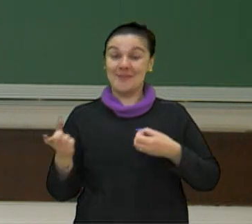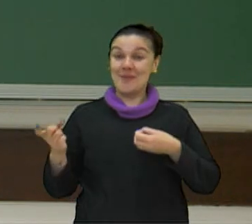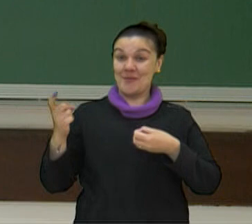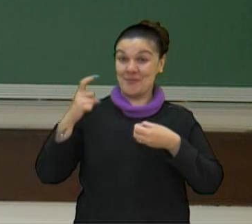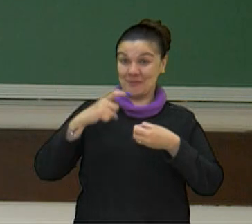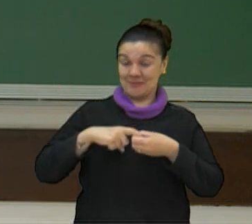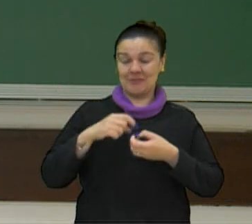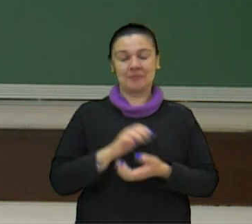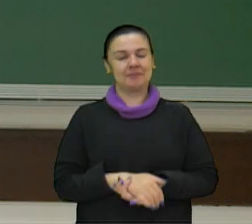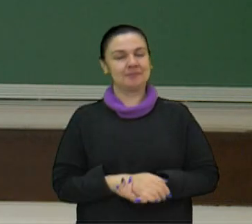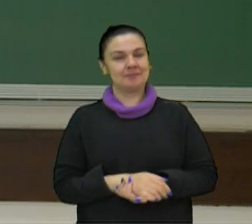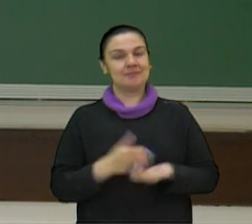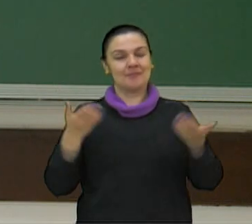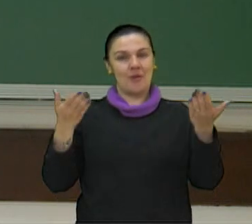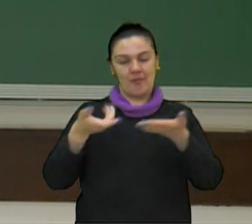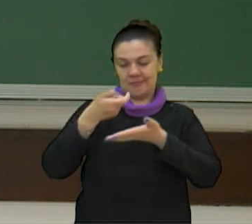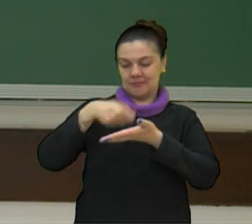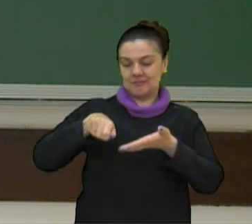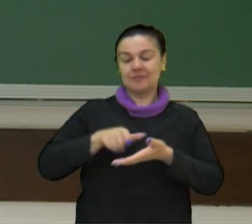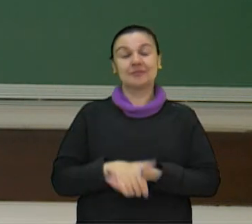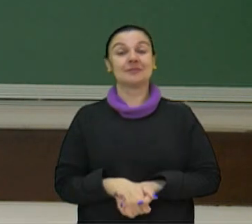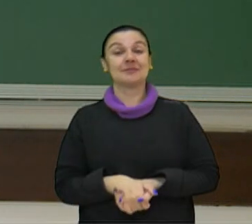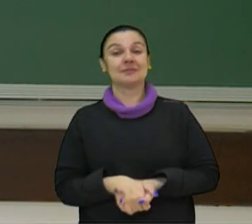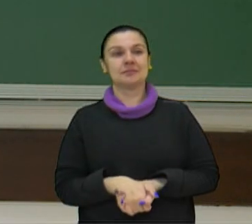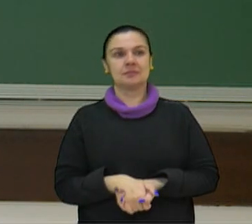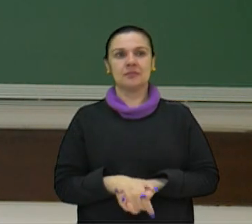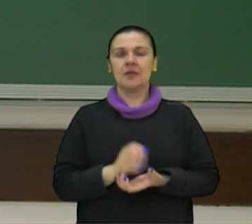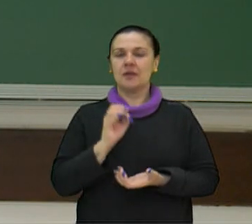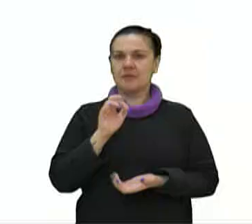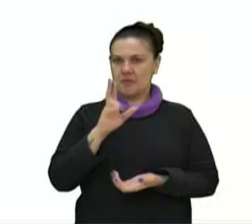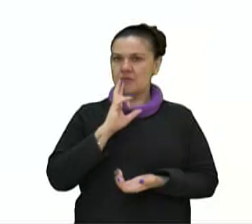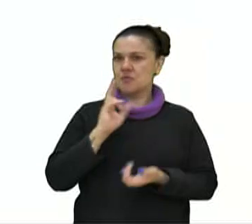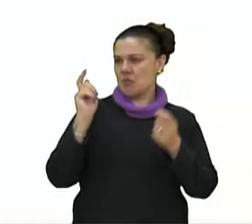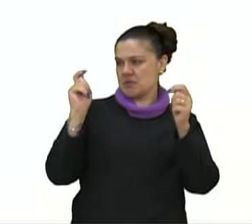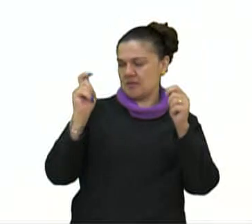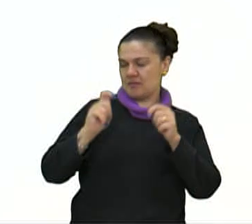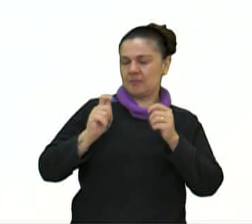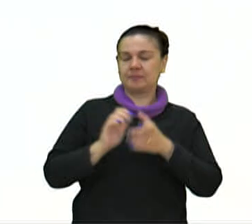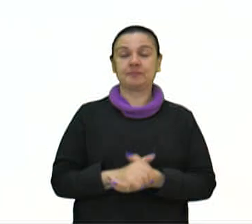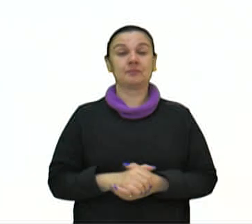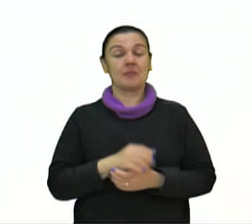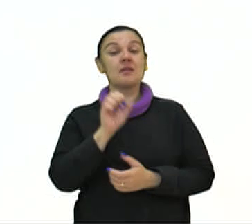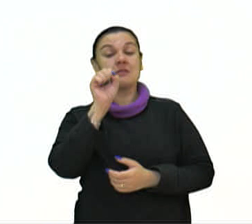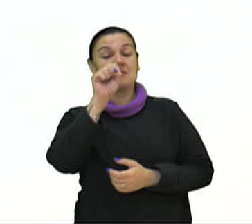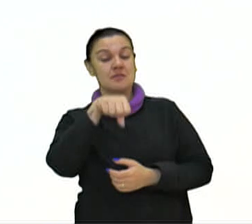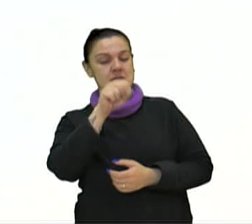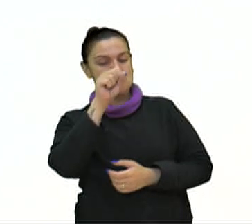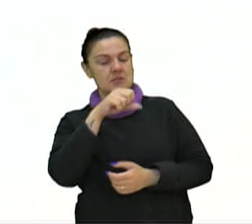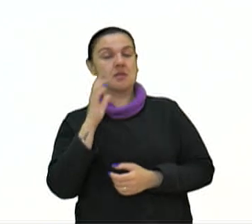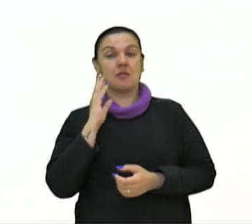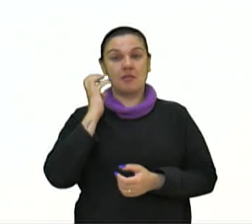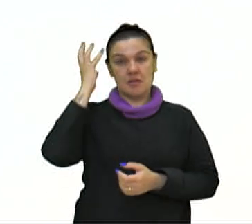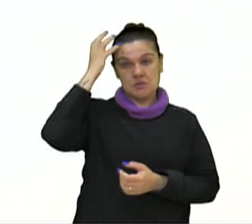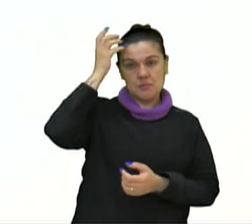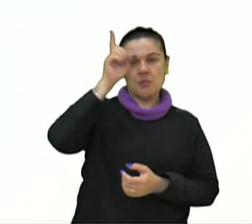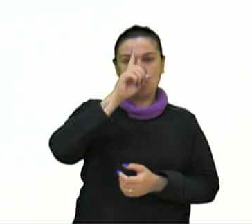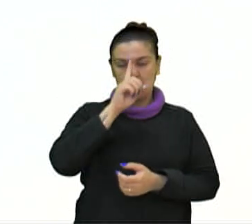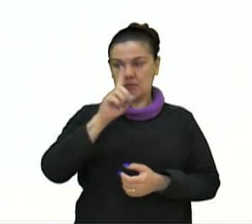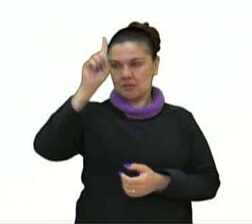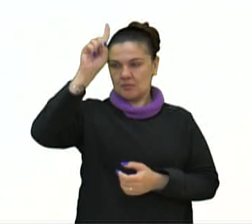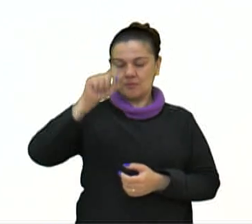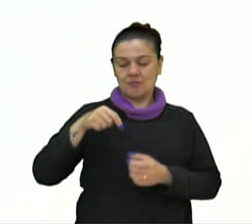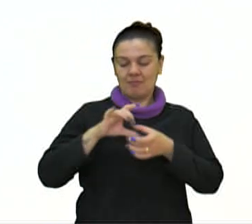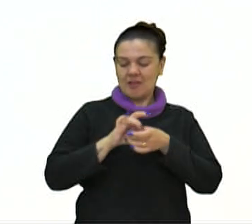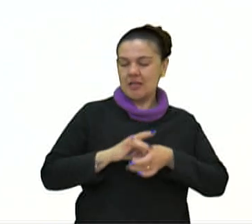Estamos de volta. Vamos para a correção? Uma resposta possível então é sim. Para Spinoza, Deus é um